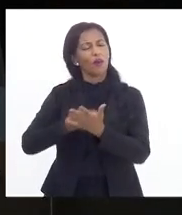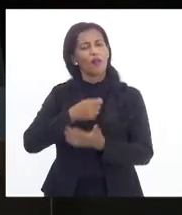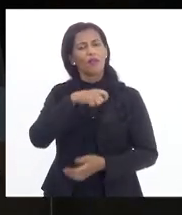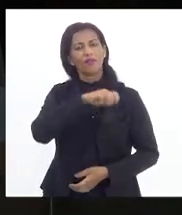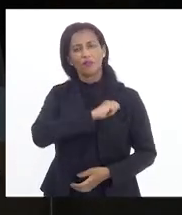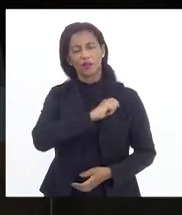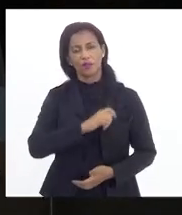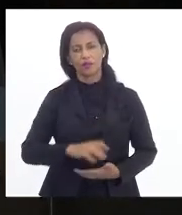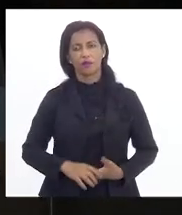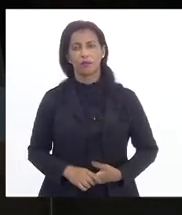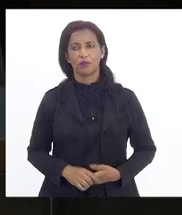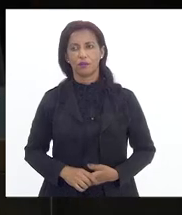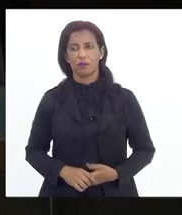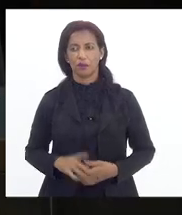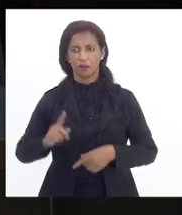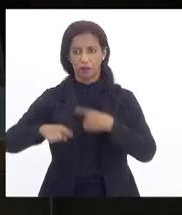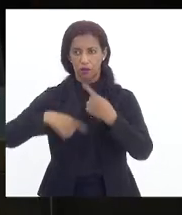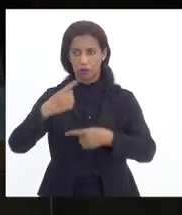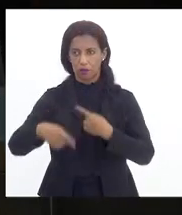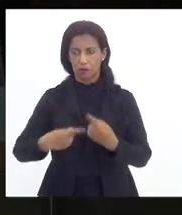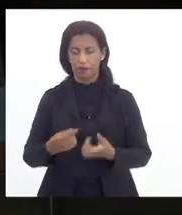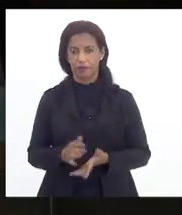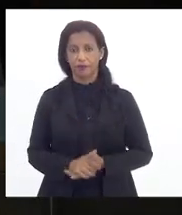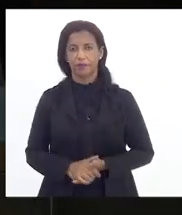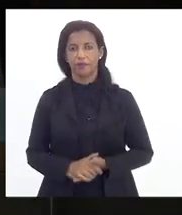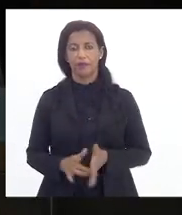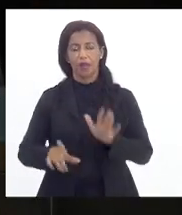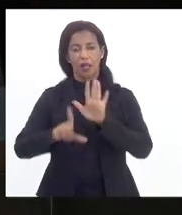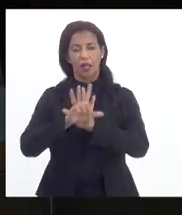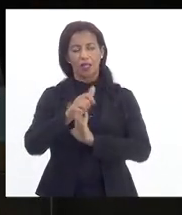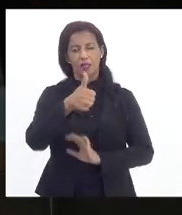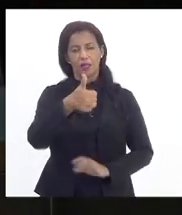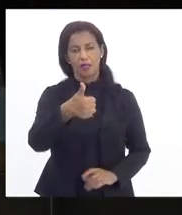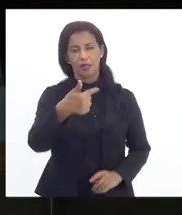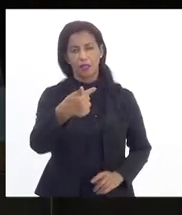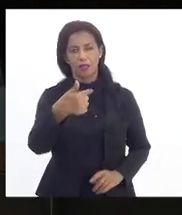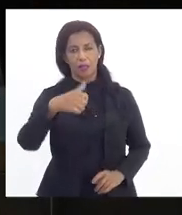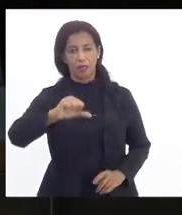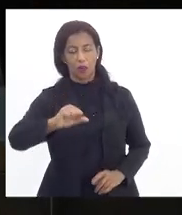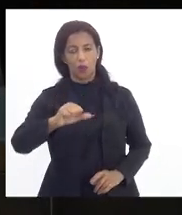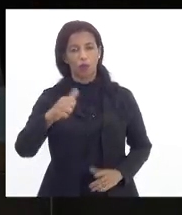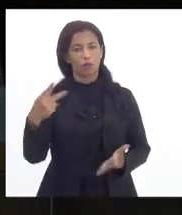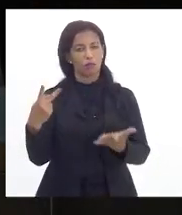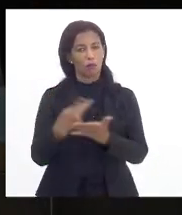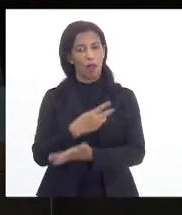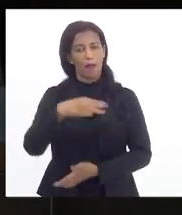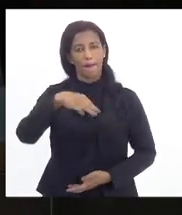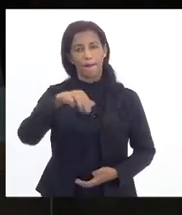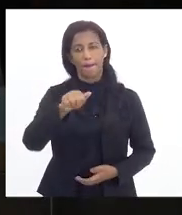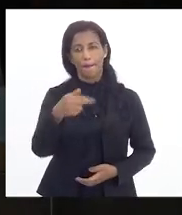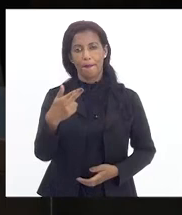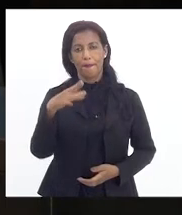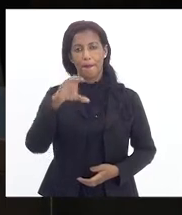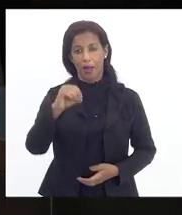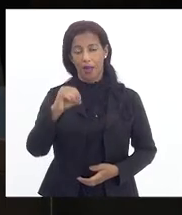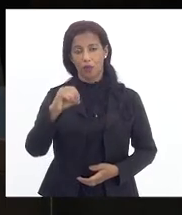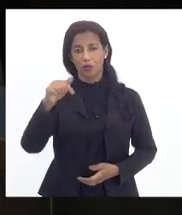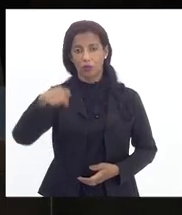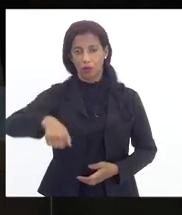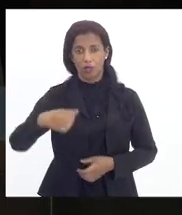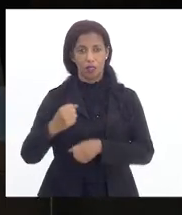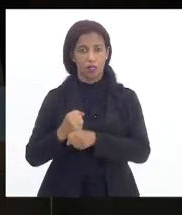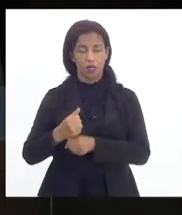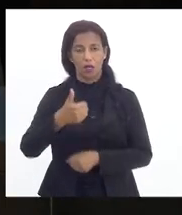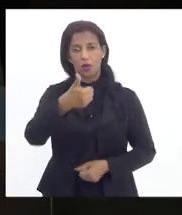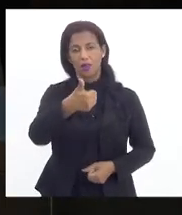é após a edição então dá licença 78 ver em março desse ano e o decreto